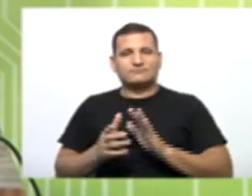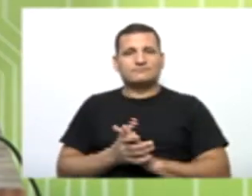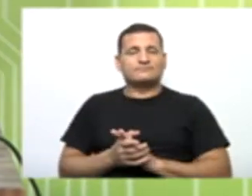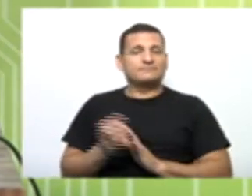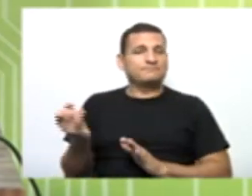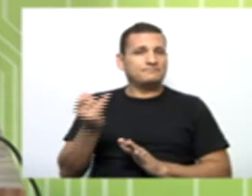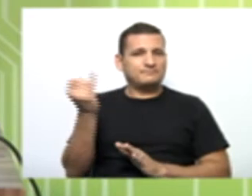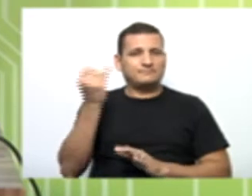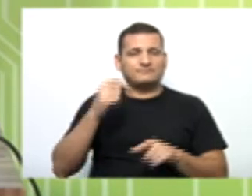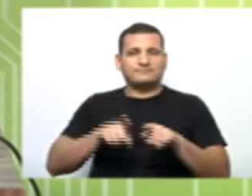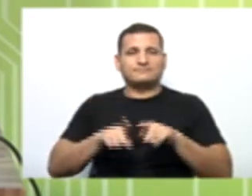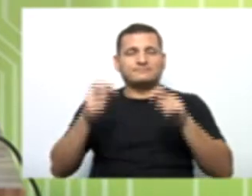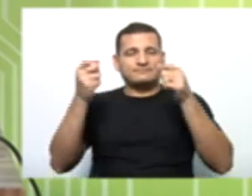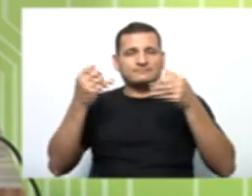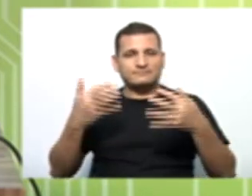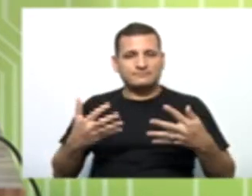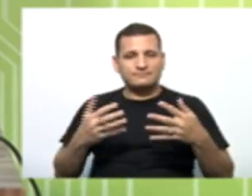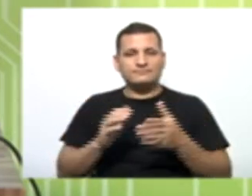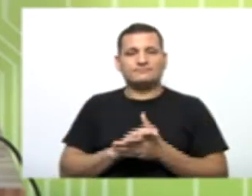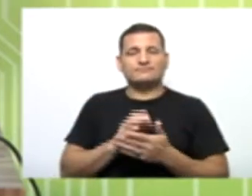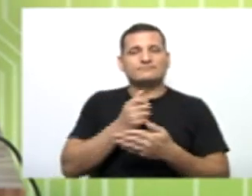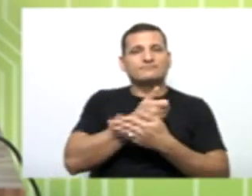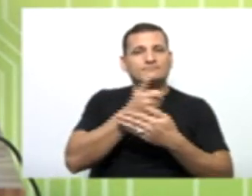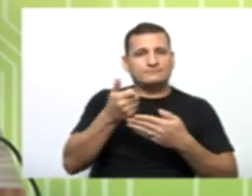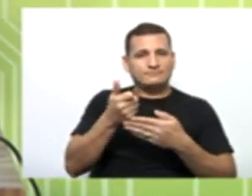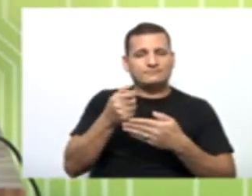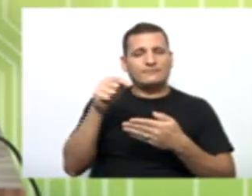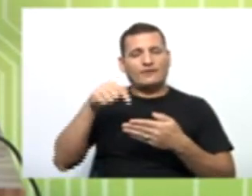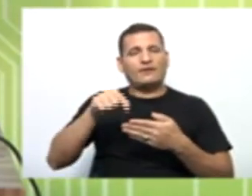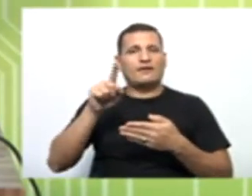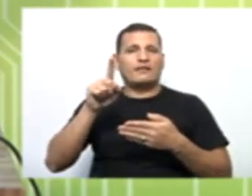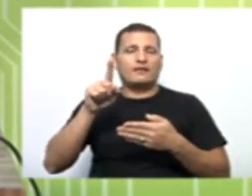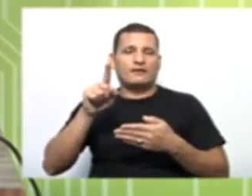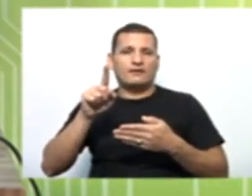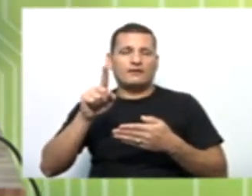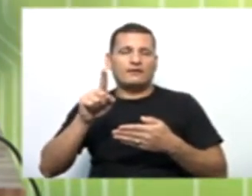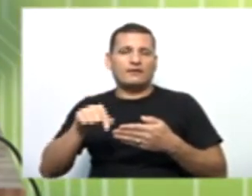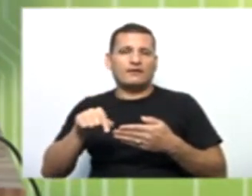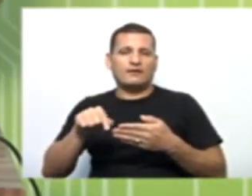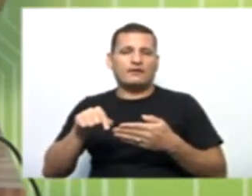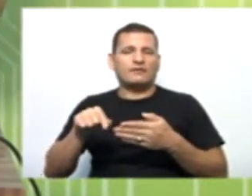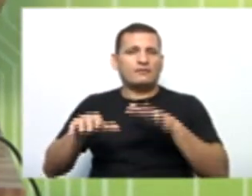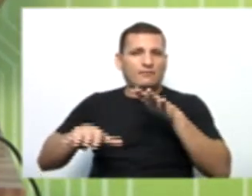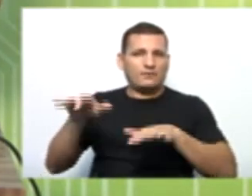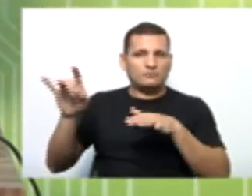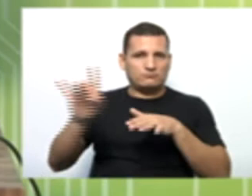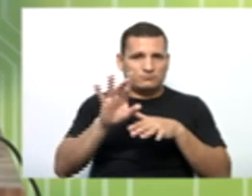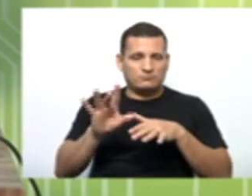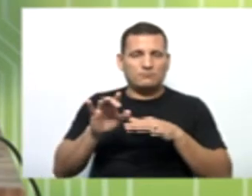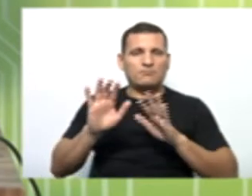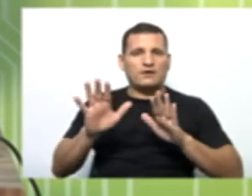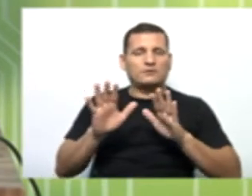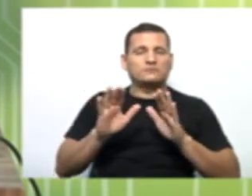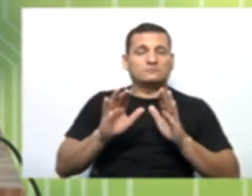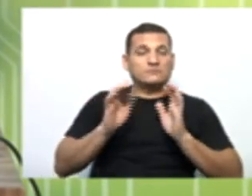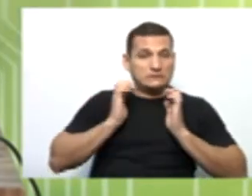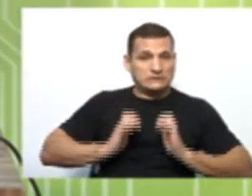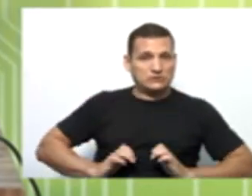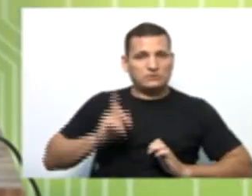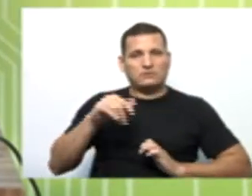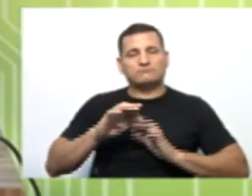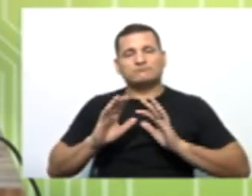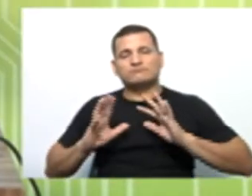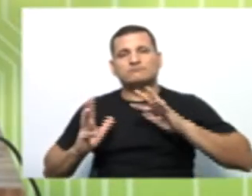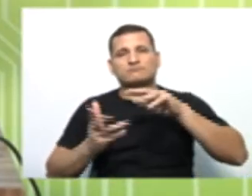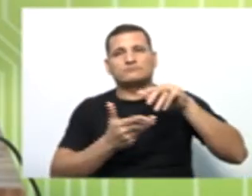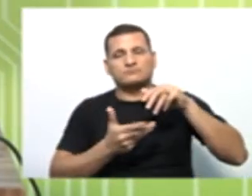importantíssimo nós esclarecermos: a moral, ela é relativa, mas a ética, ela tem a pretensão de se tornar universal. de se